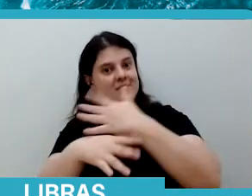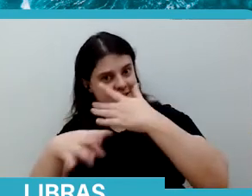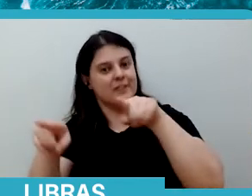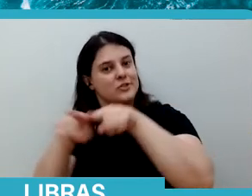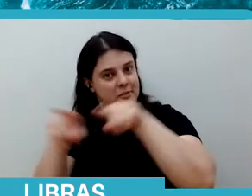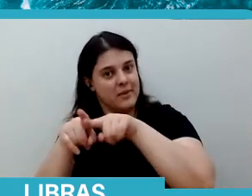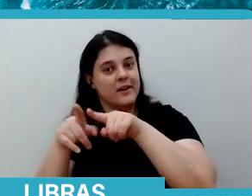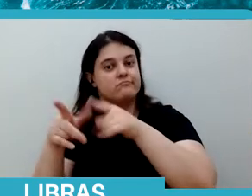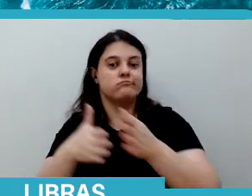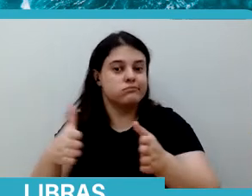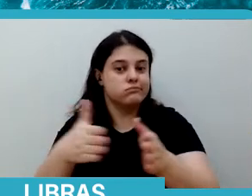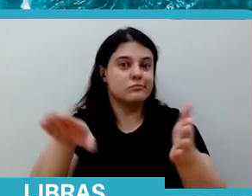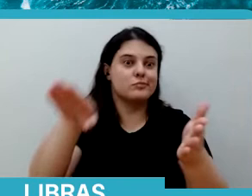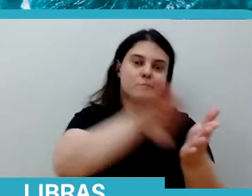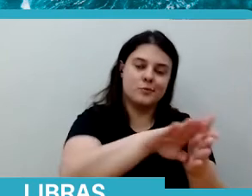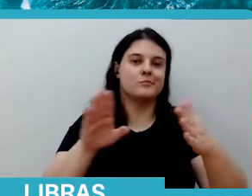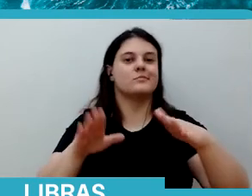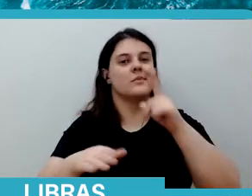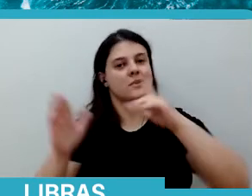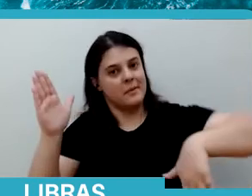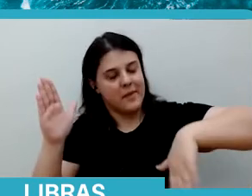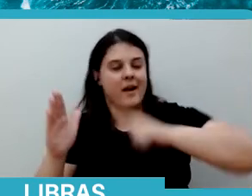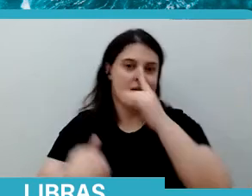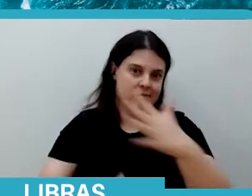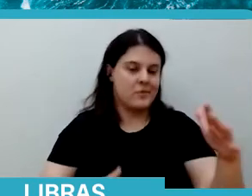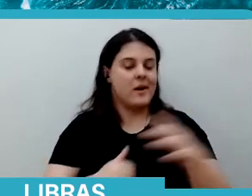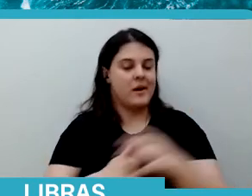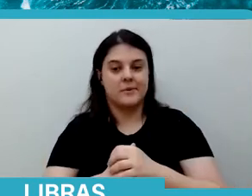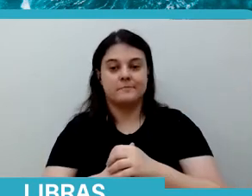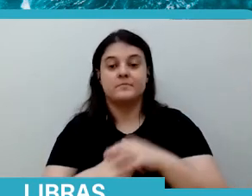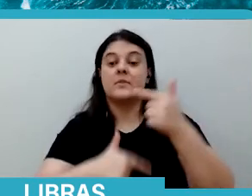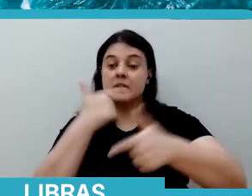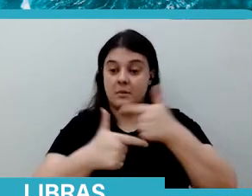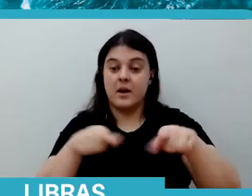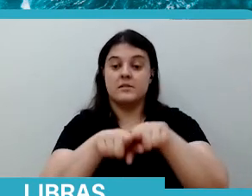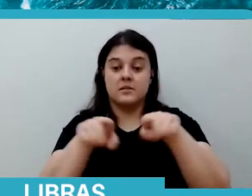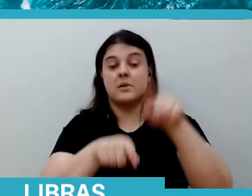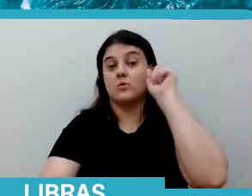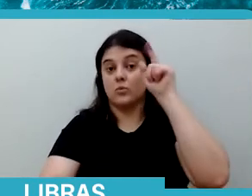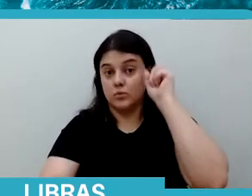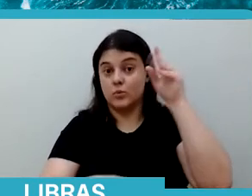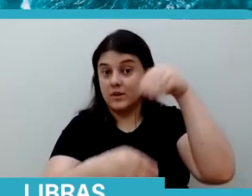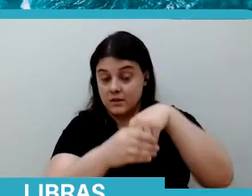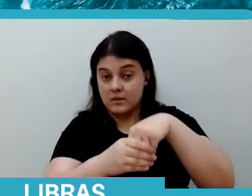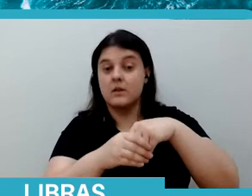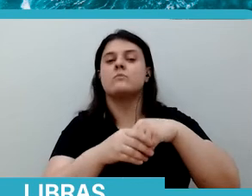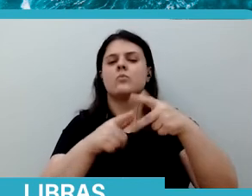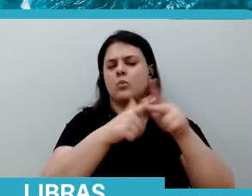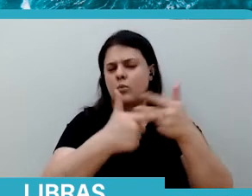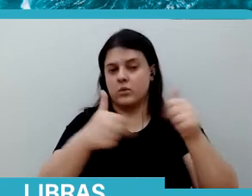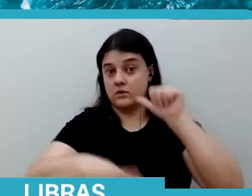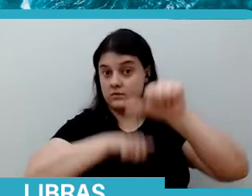é bom E aí aqui a gente trabalha bastante a nossa cultura interna é com ferramentas de transformação